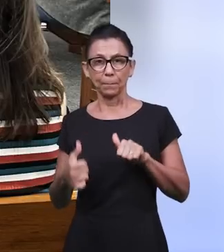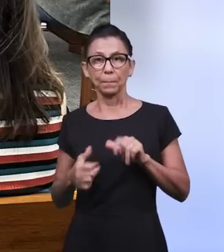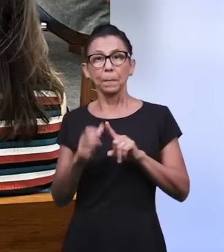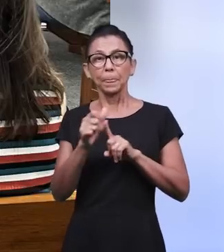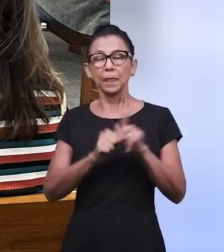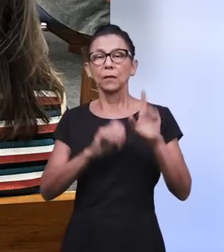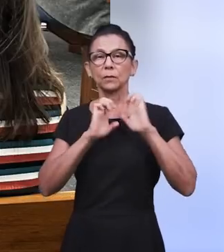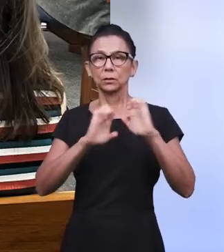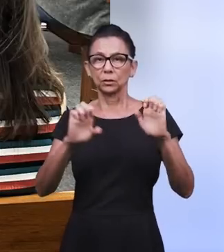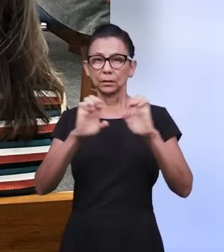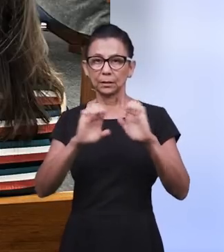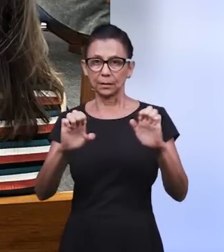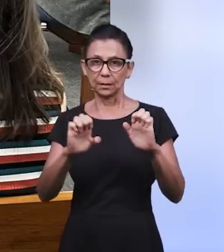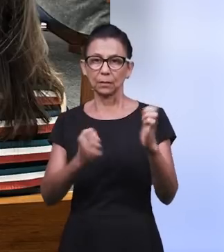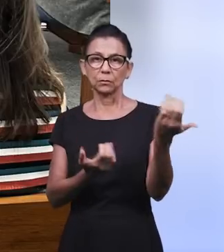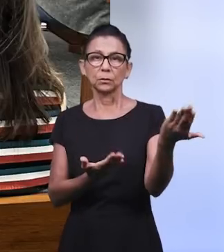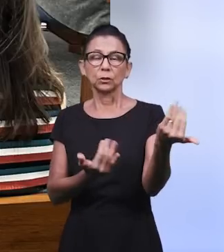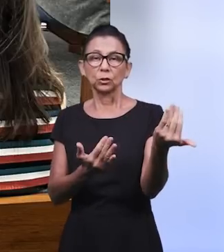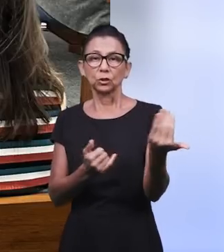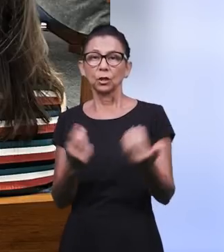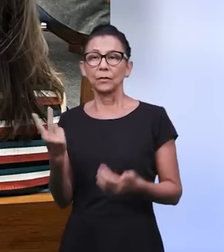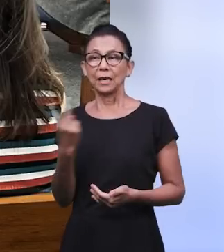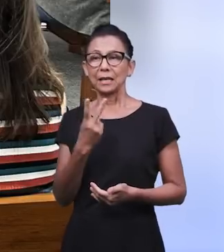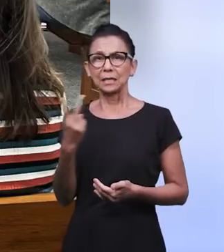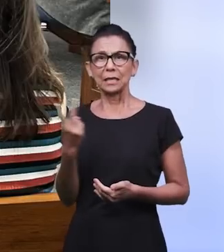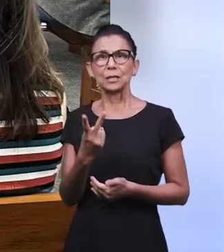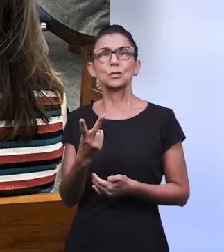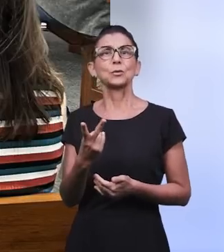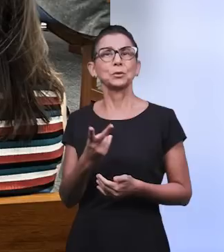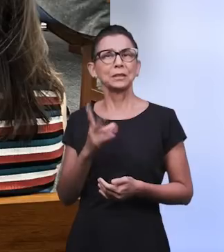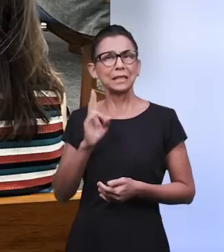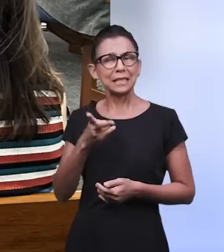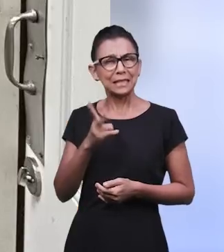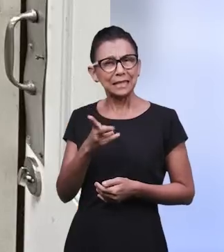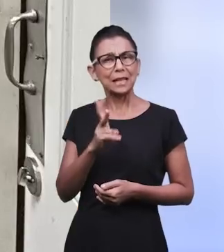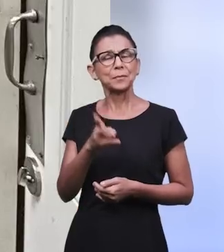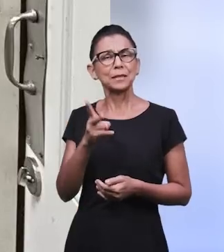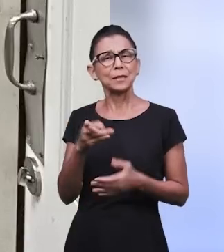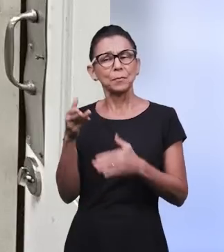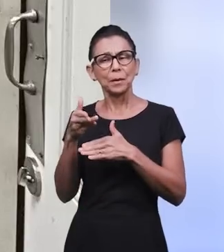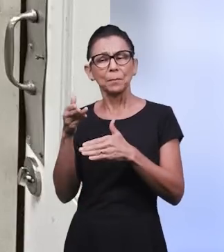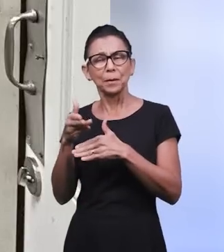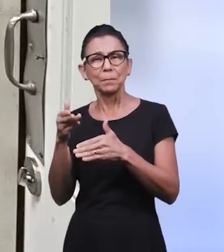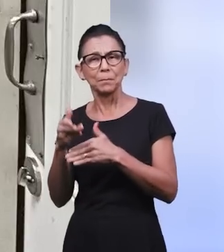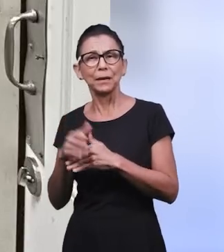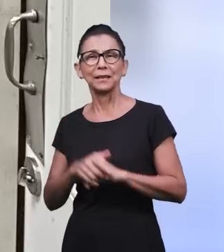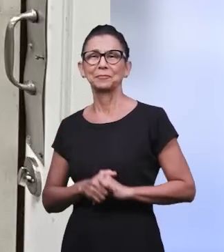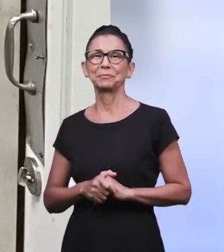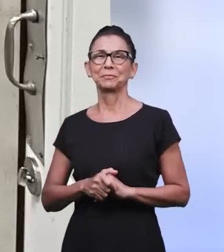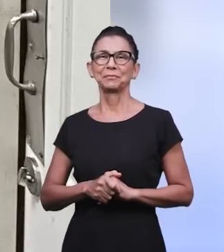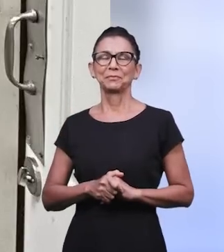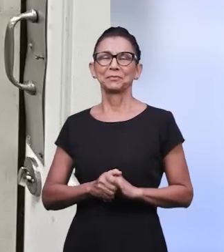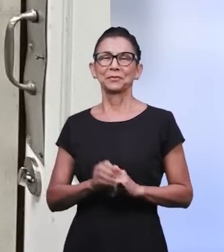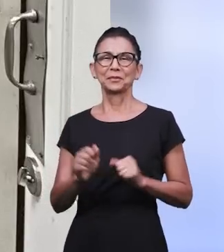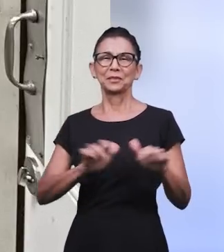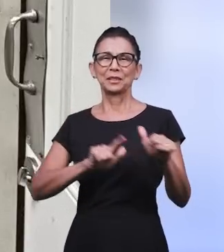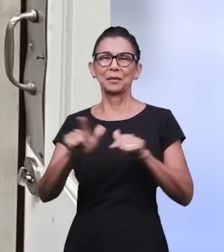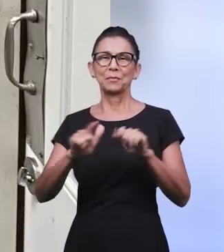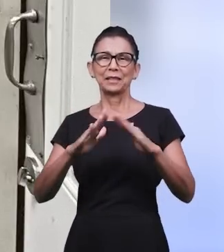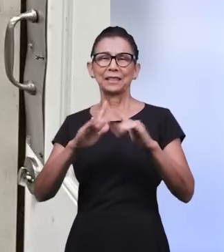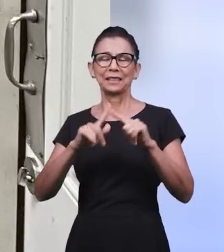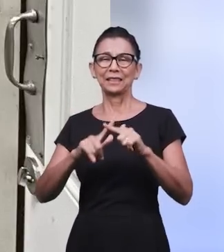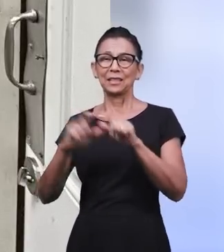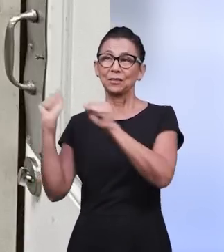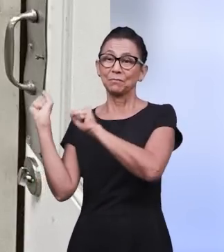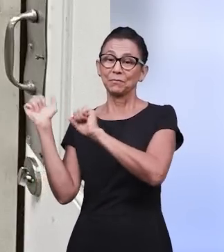de evangelização dos jovens, essas irmãs participaram ativamente das atividades da igreja e receberam uma grande bênção do